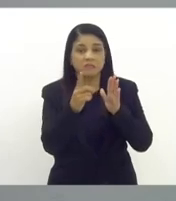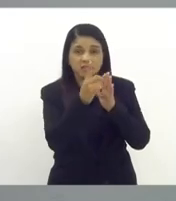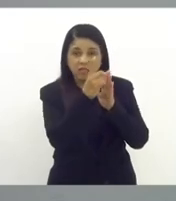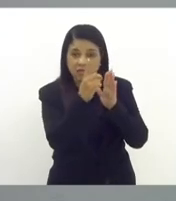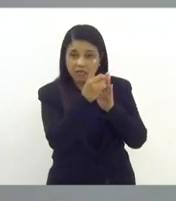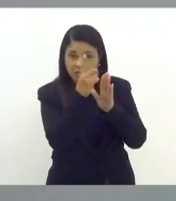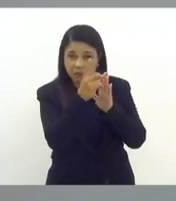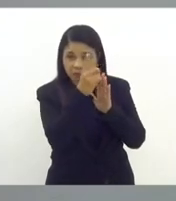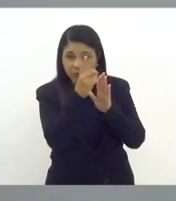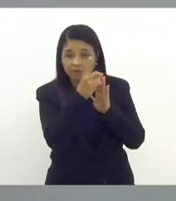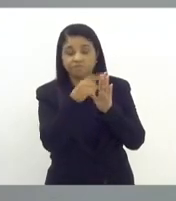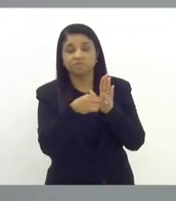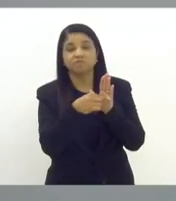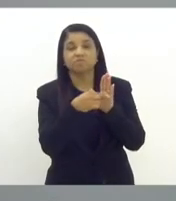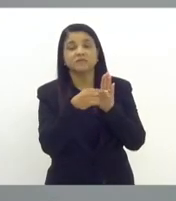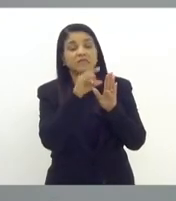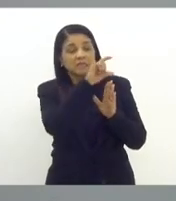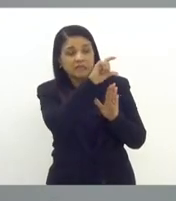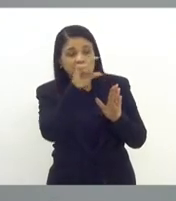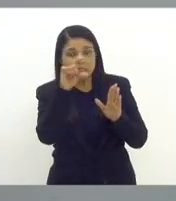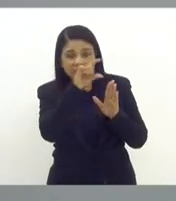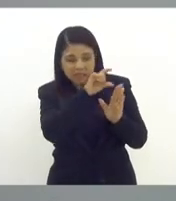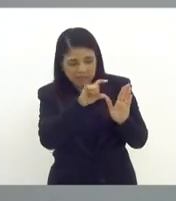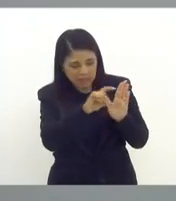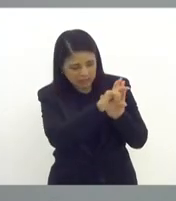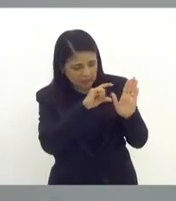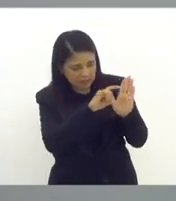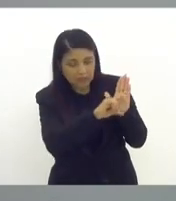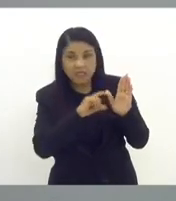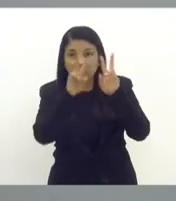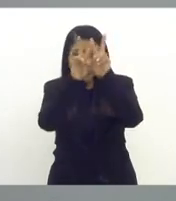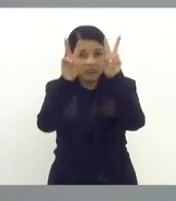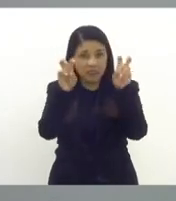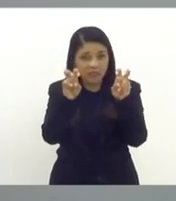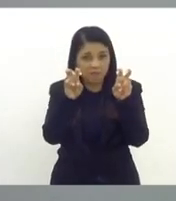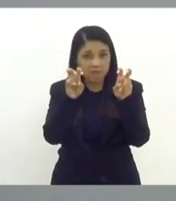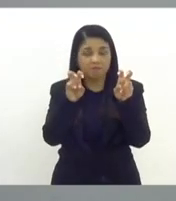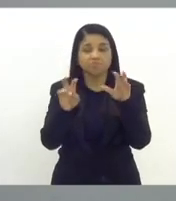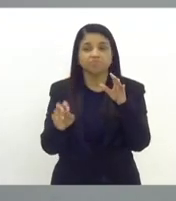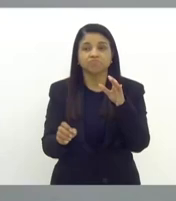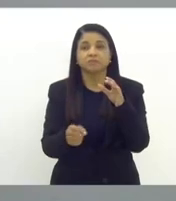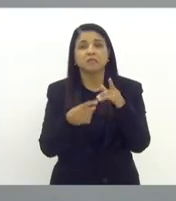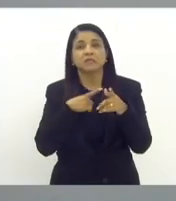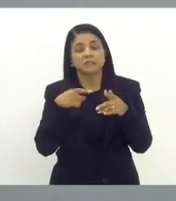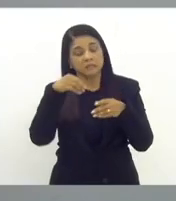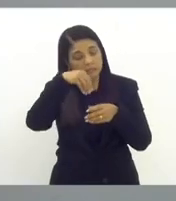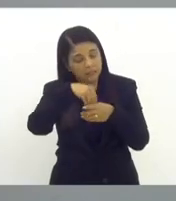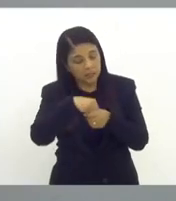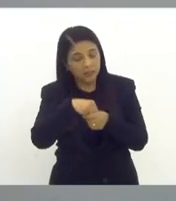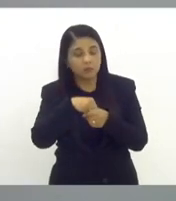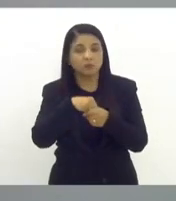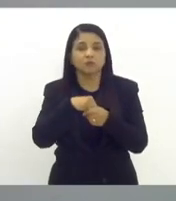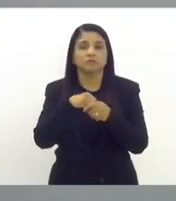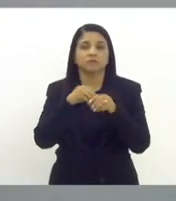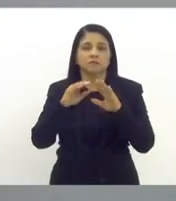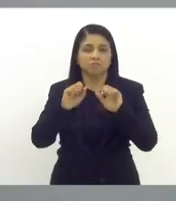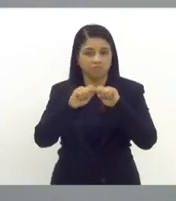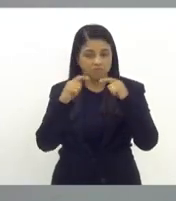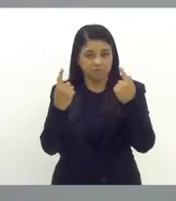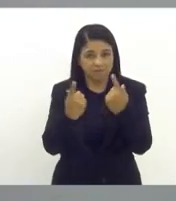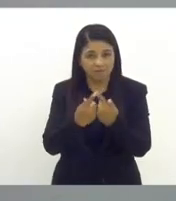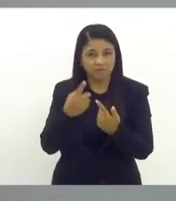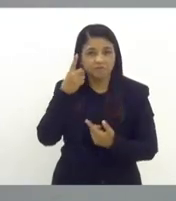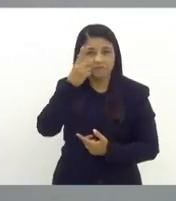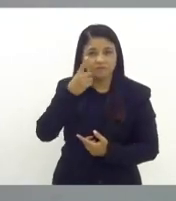fazer por tema e propor aqui dentro da casa né tem aqui a deputada Carla Machado outros deputados porque a gente